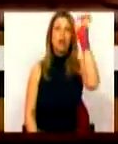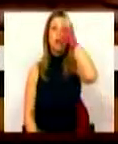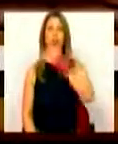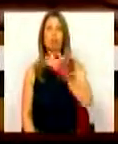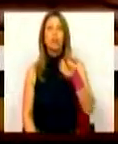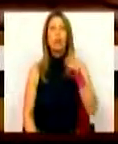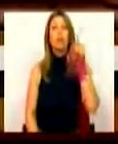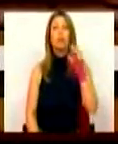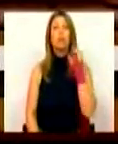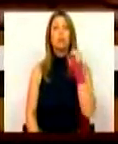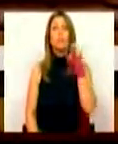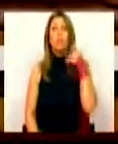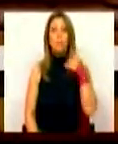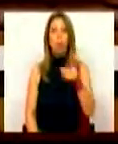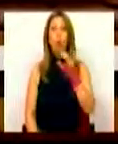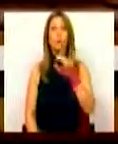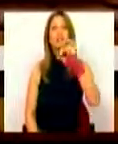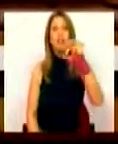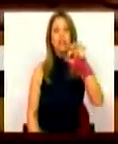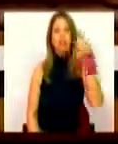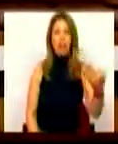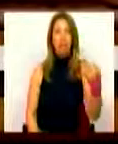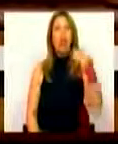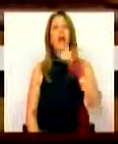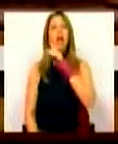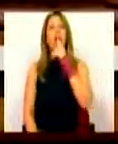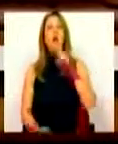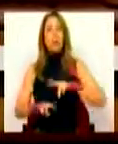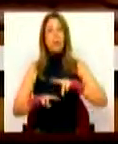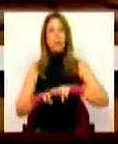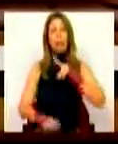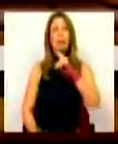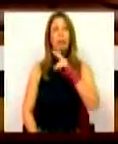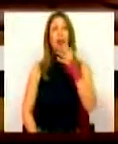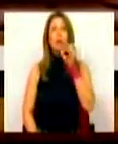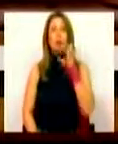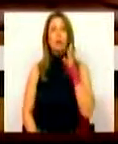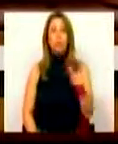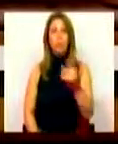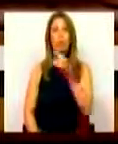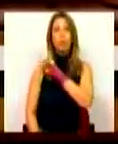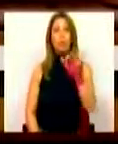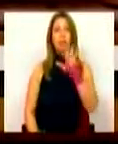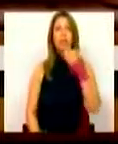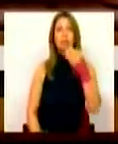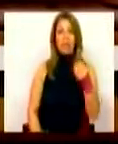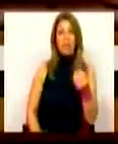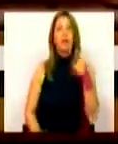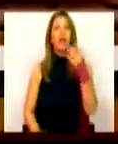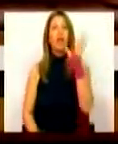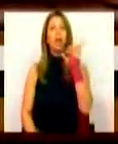4.337. Número de reclusos, 31 de dezembro de 2015, 14.070. 31 de dezembro de